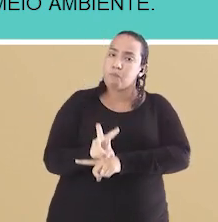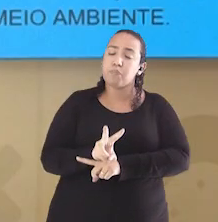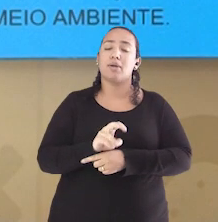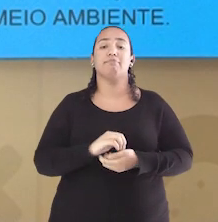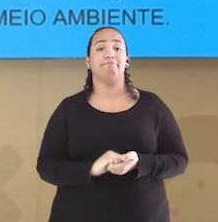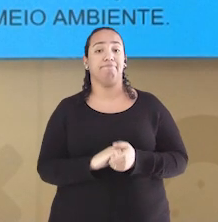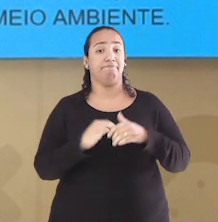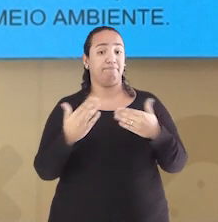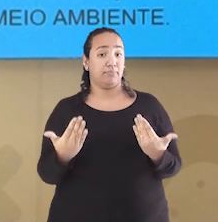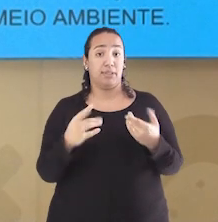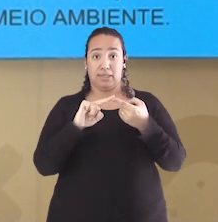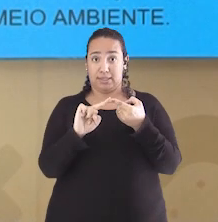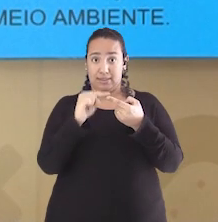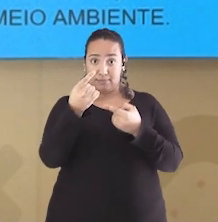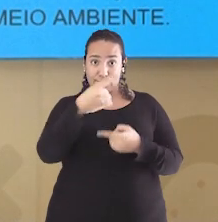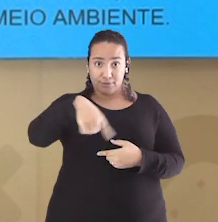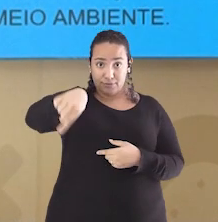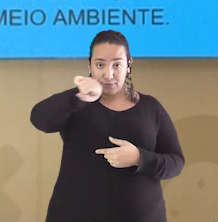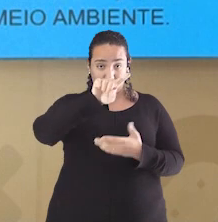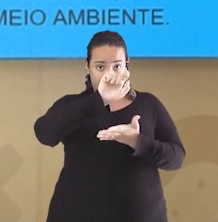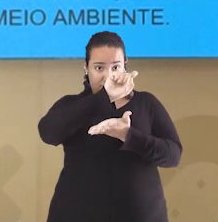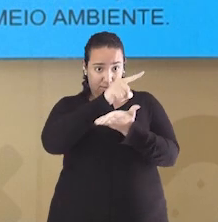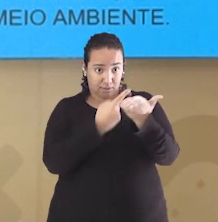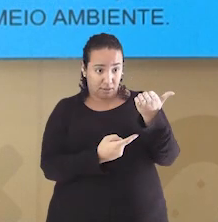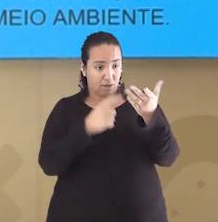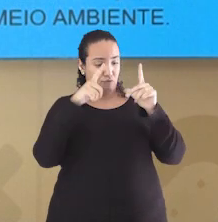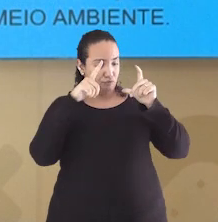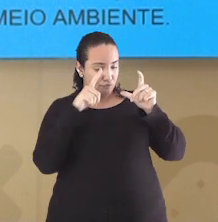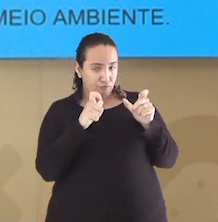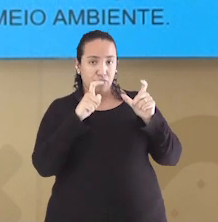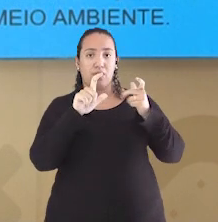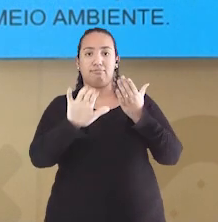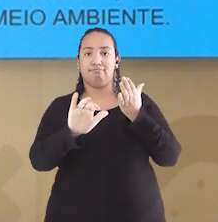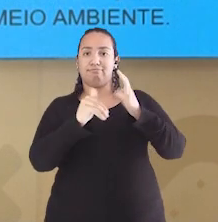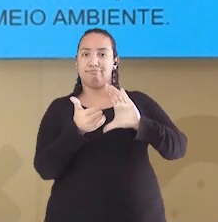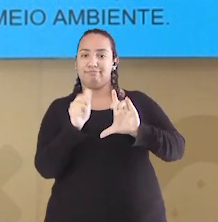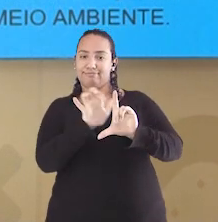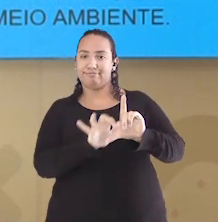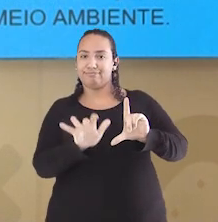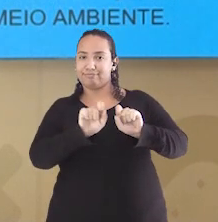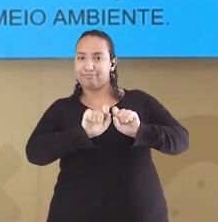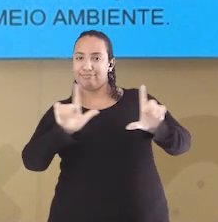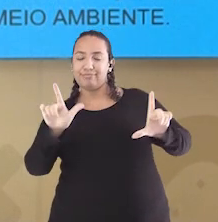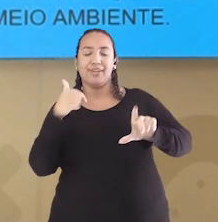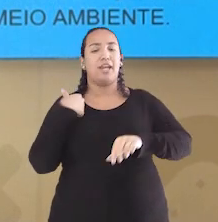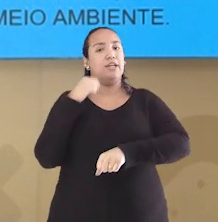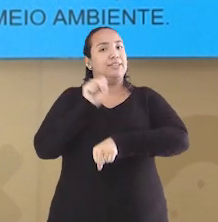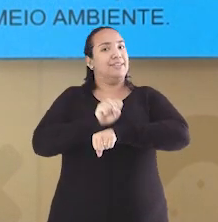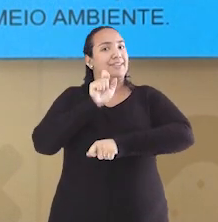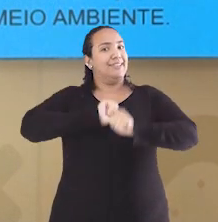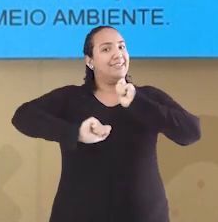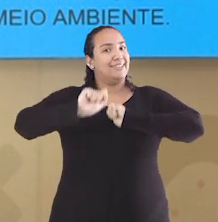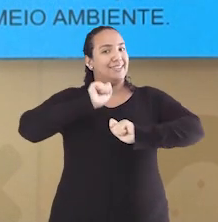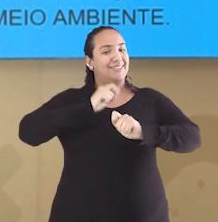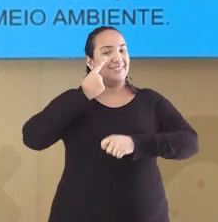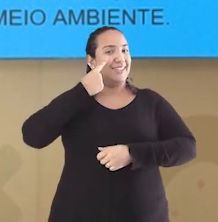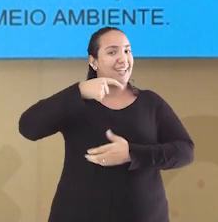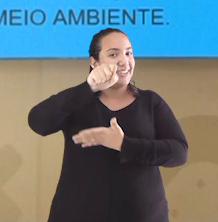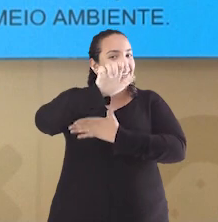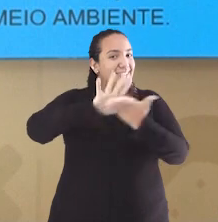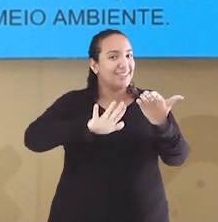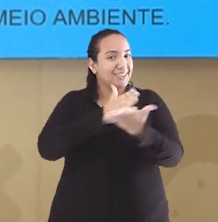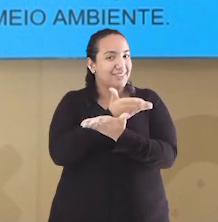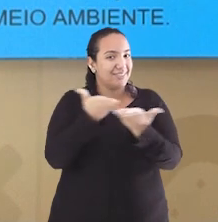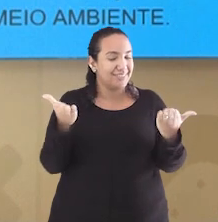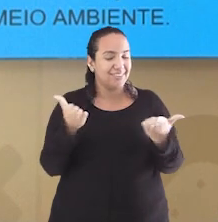ambiente. Depois, é só vocês tirarem uma foto e enviarem para esse QR Code aqui, ó. Eu vou esperar muito ansioso pelas